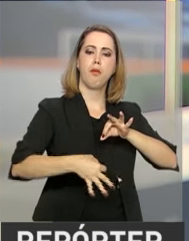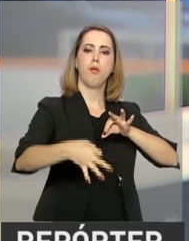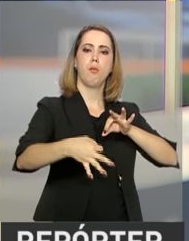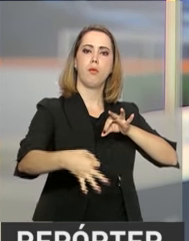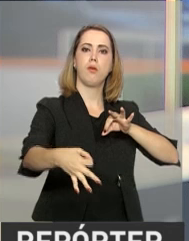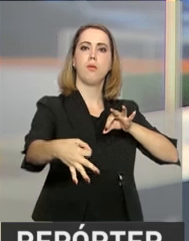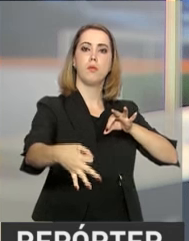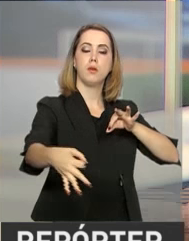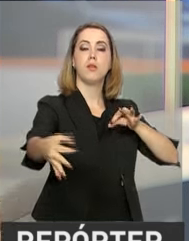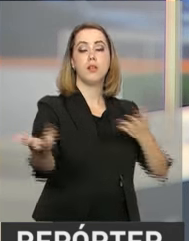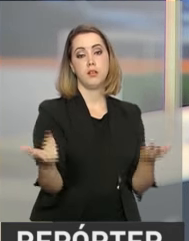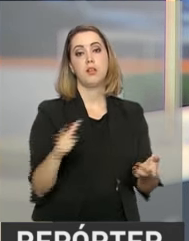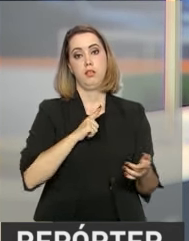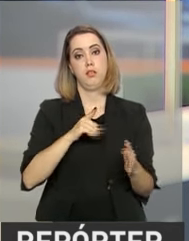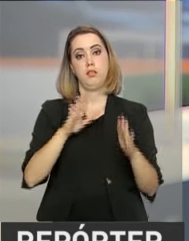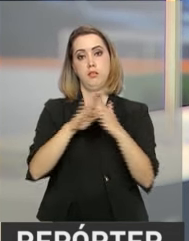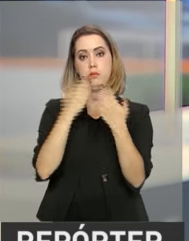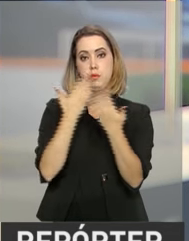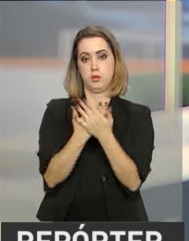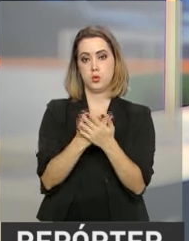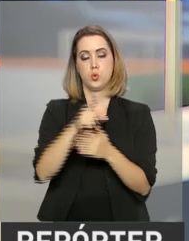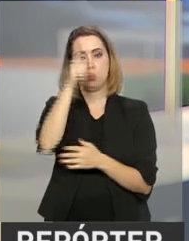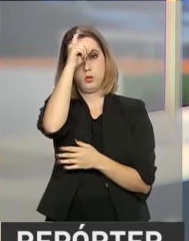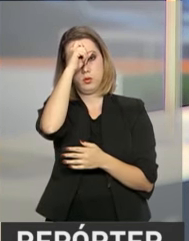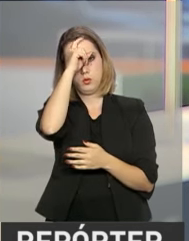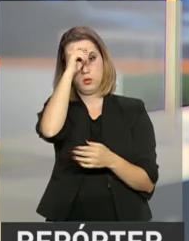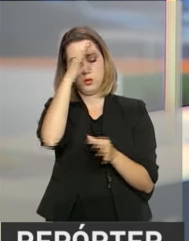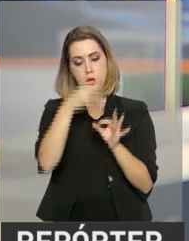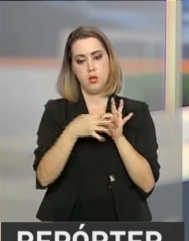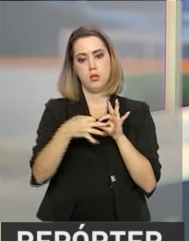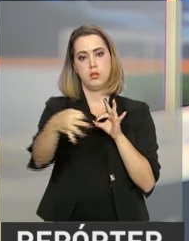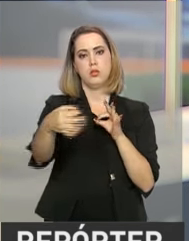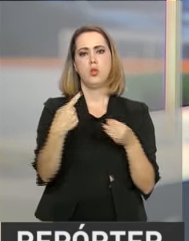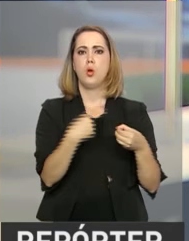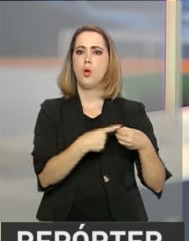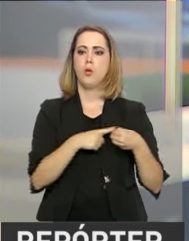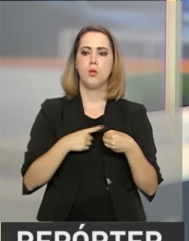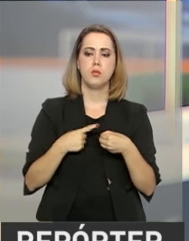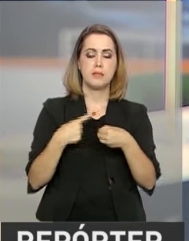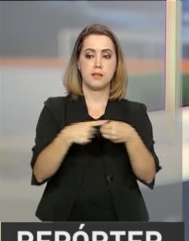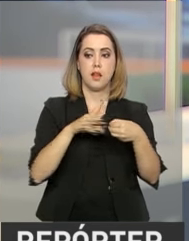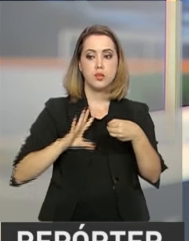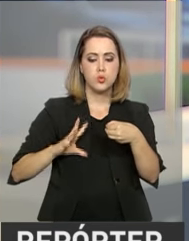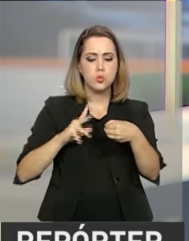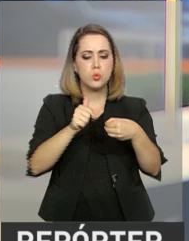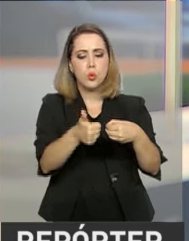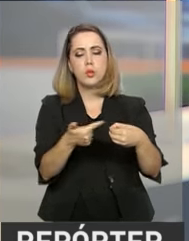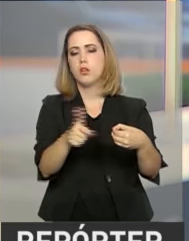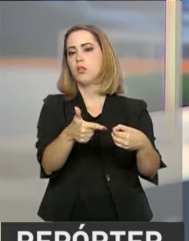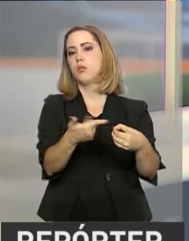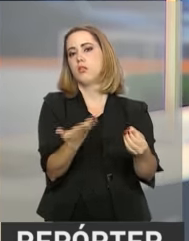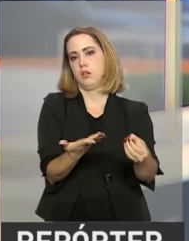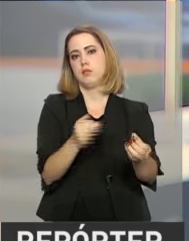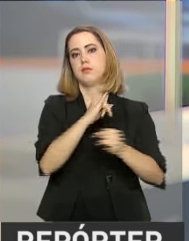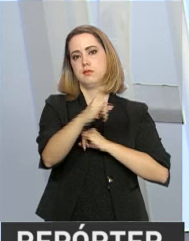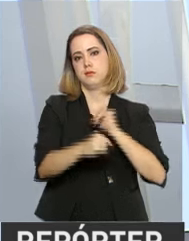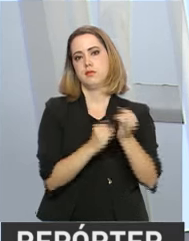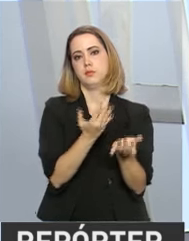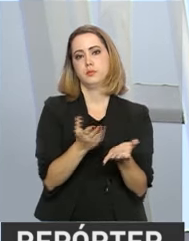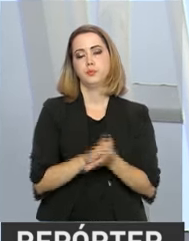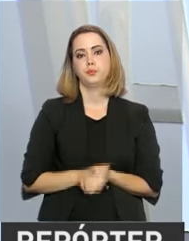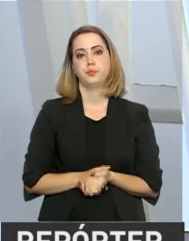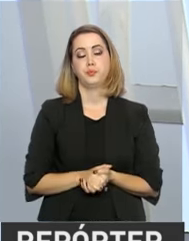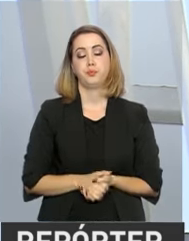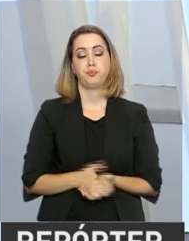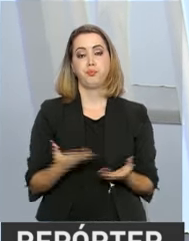internet para escolas para hospitais para locais cidades inteiras que não estão assistidas hoje com com internet o